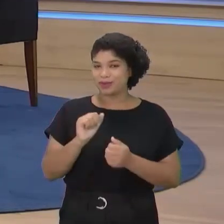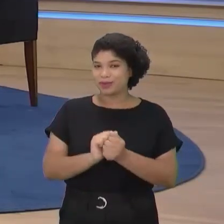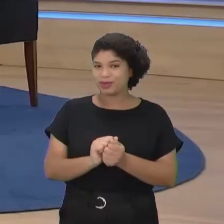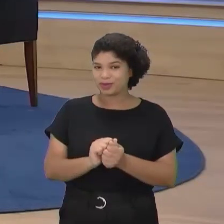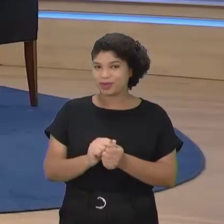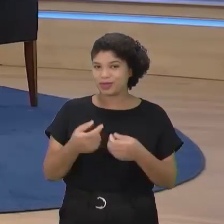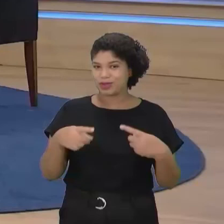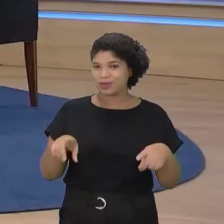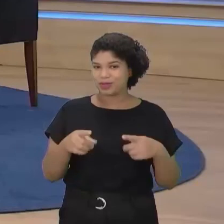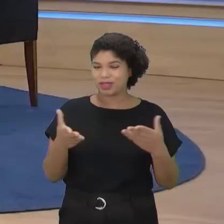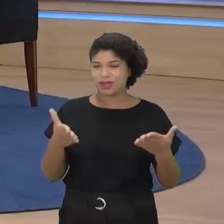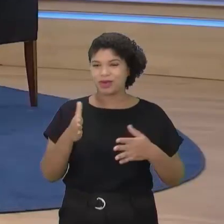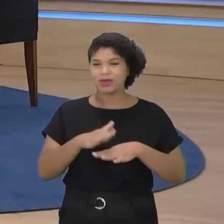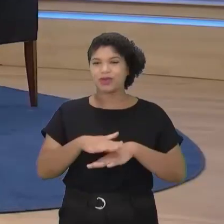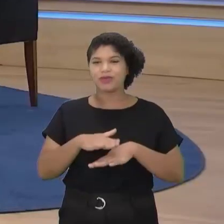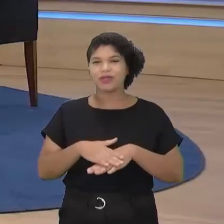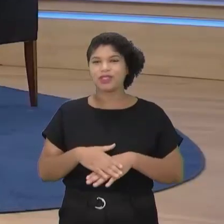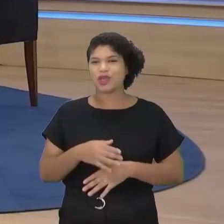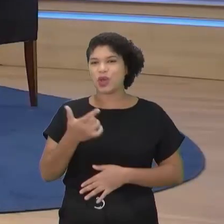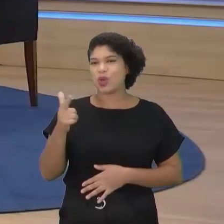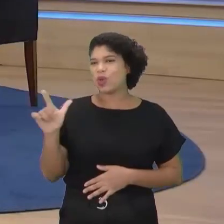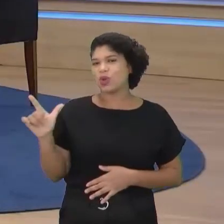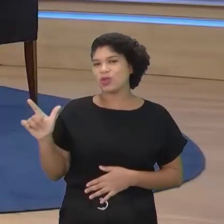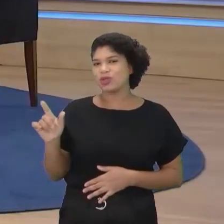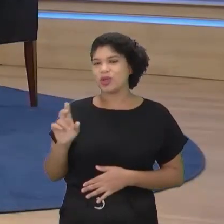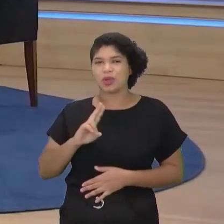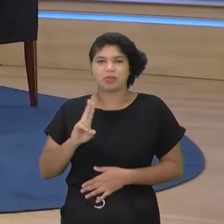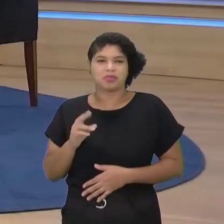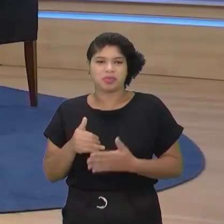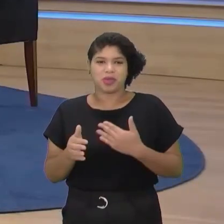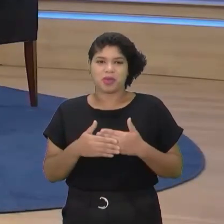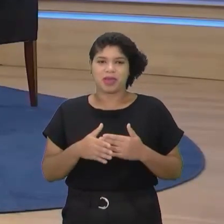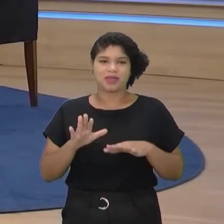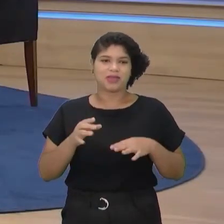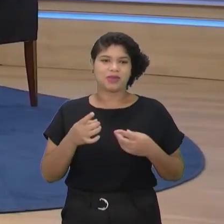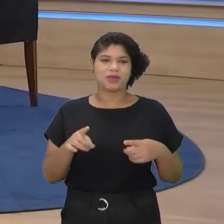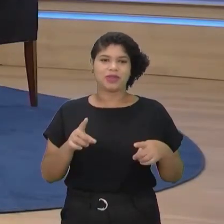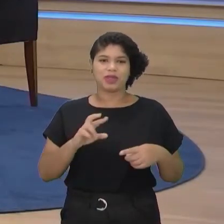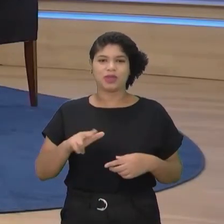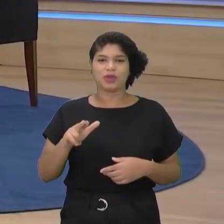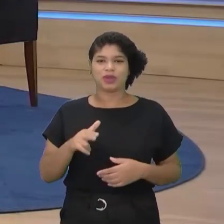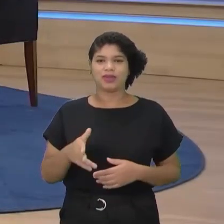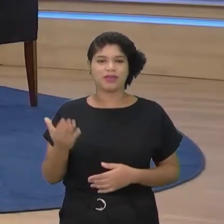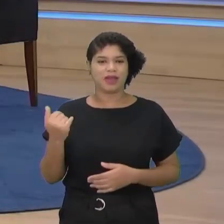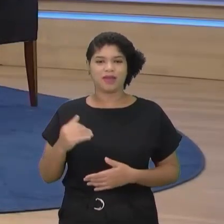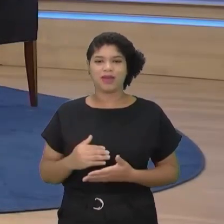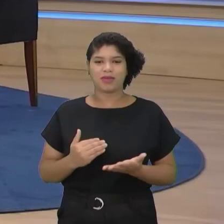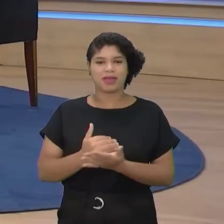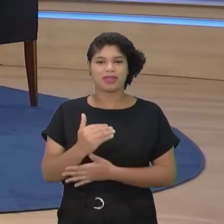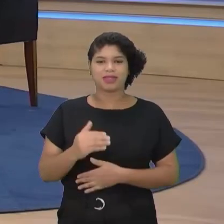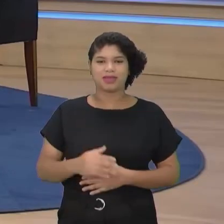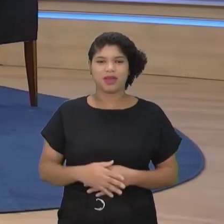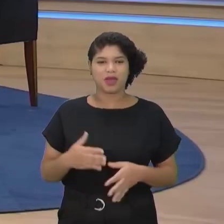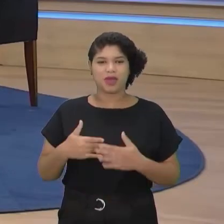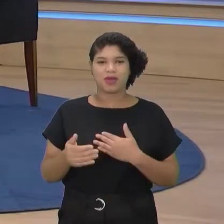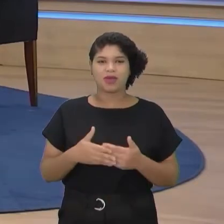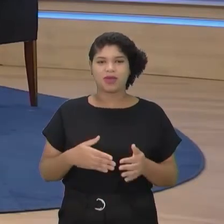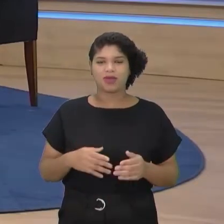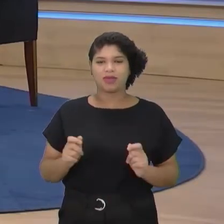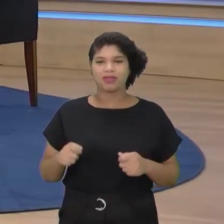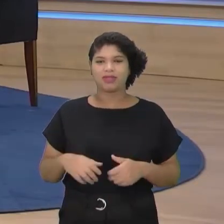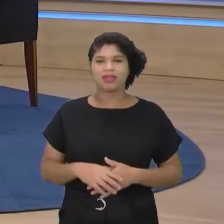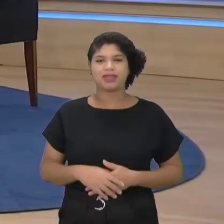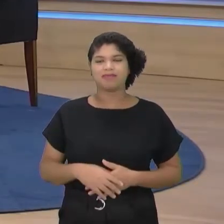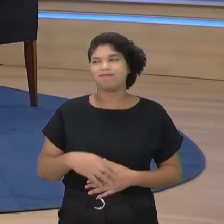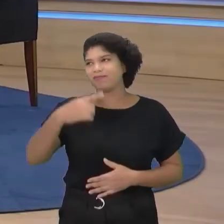música aí, ou outro nome que você queira dar, porque pode não ser música. Manda a brasa aí, toca o que você quiser, da